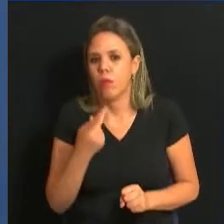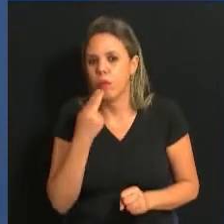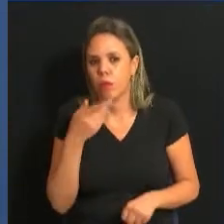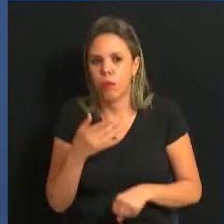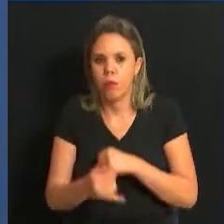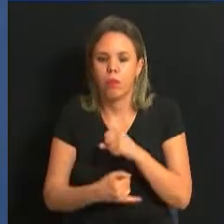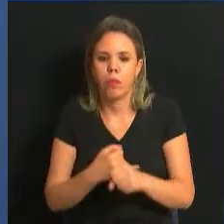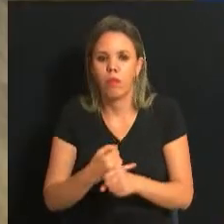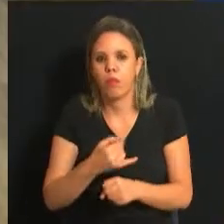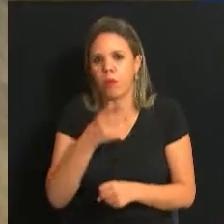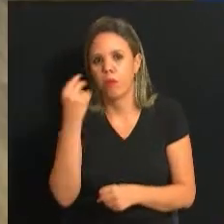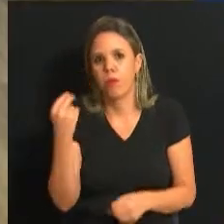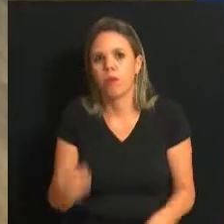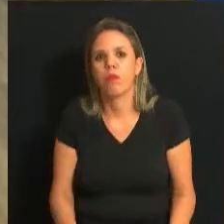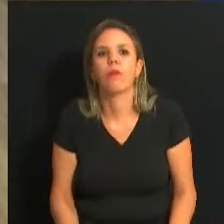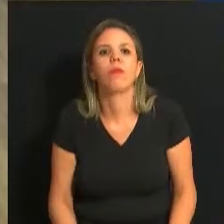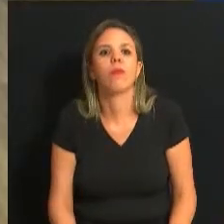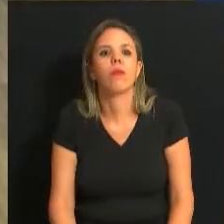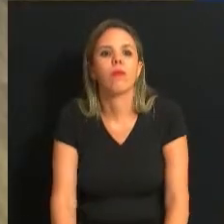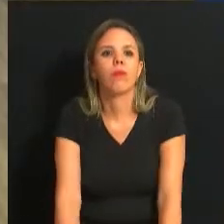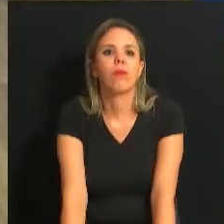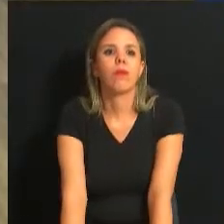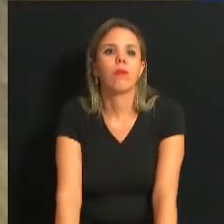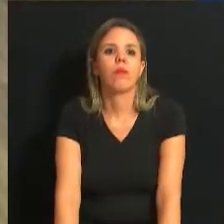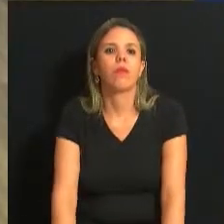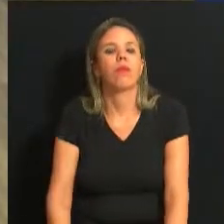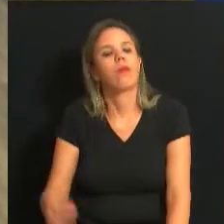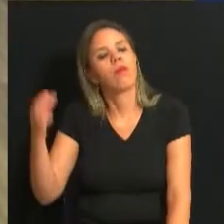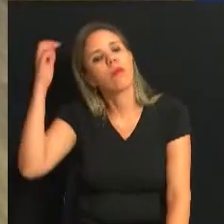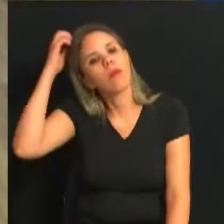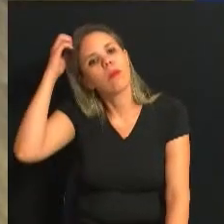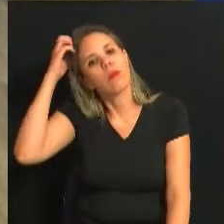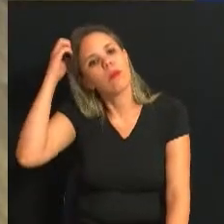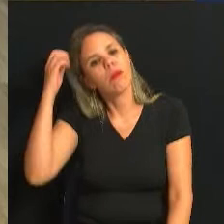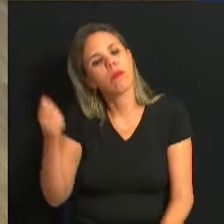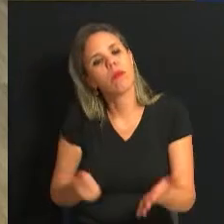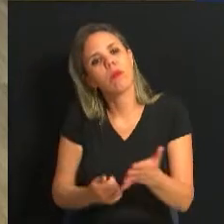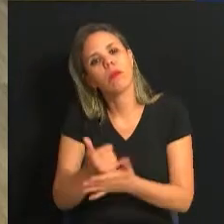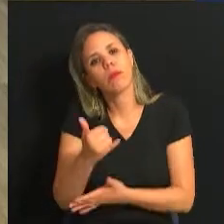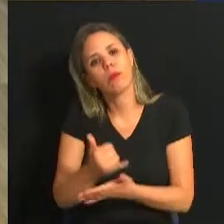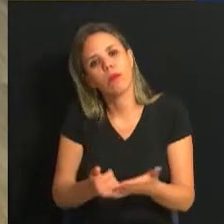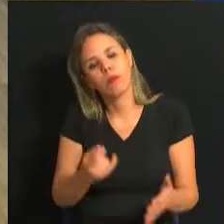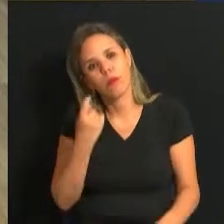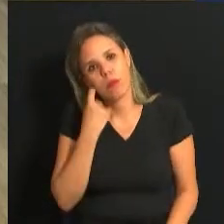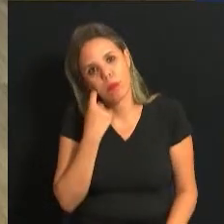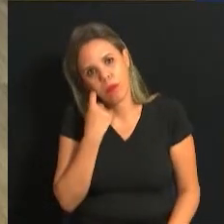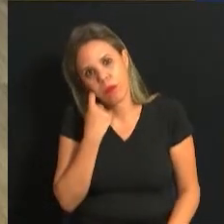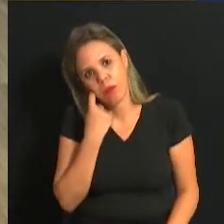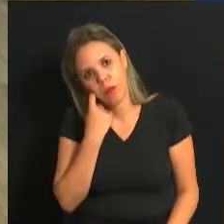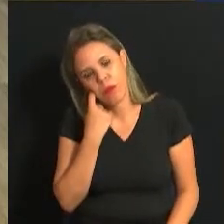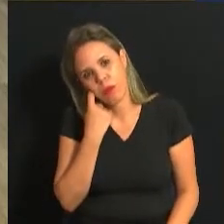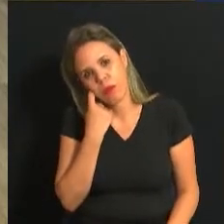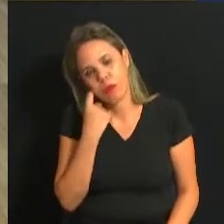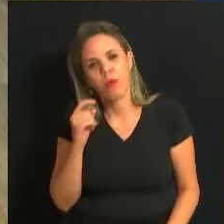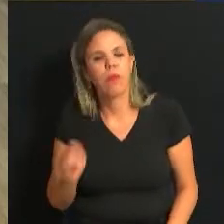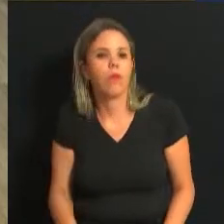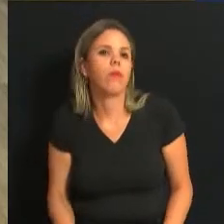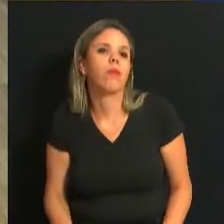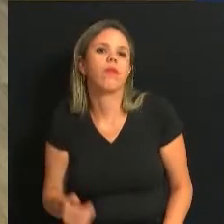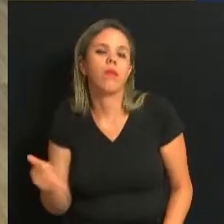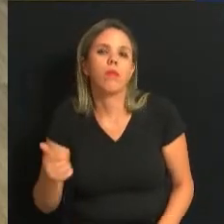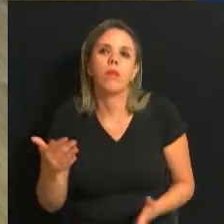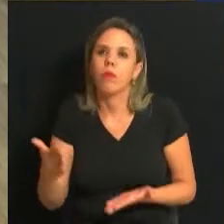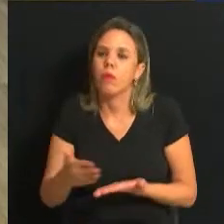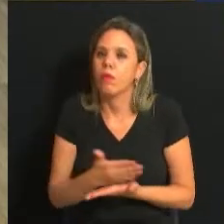da Prefeitura. Então fique atento aí, pagamento de imposto nesta sexta-feira, hein? Vencendo essa primeira parcela do